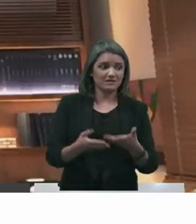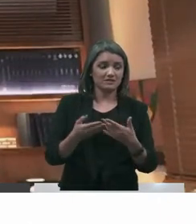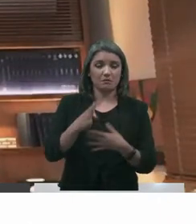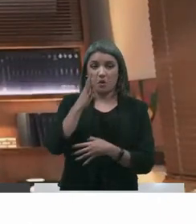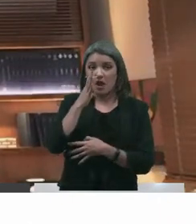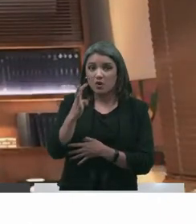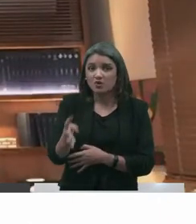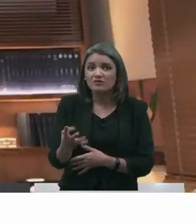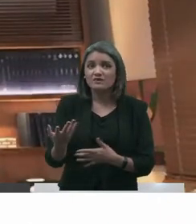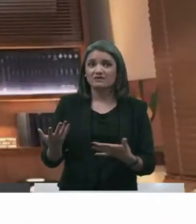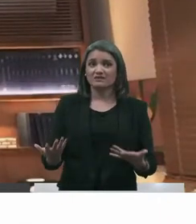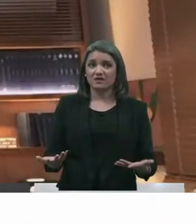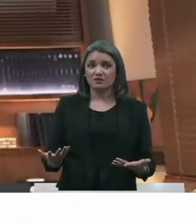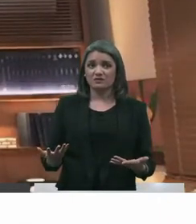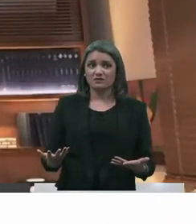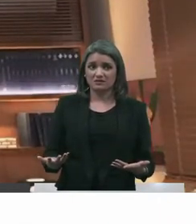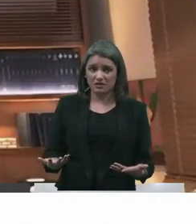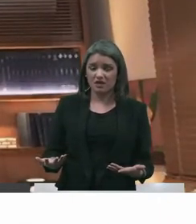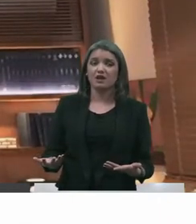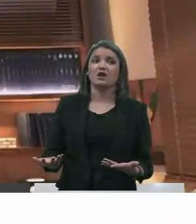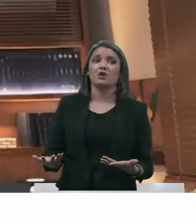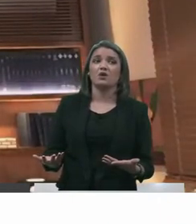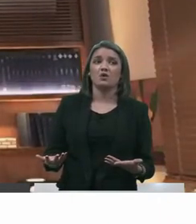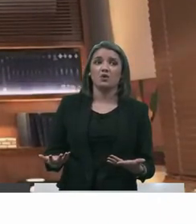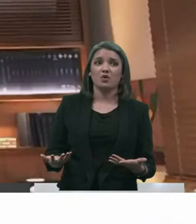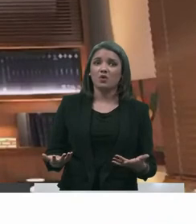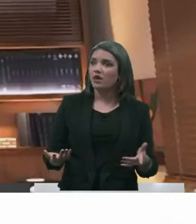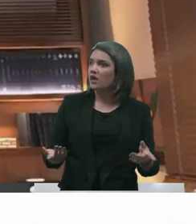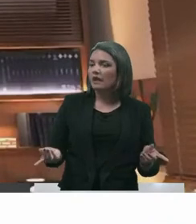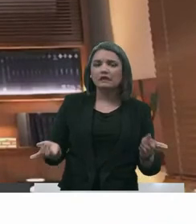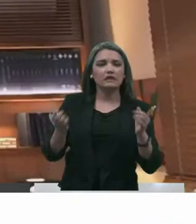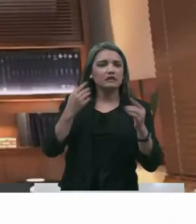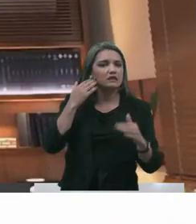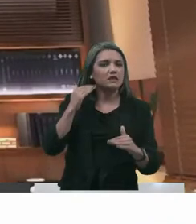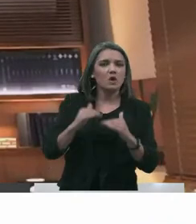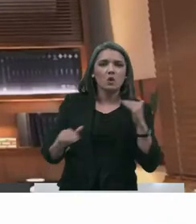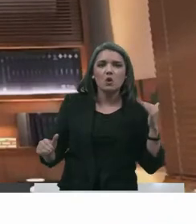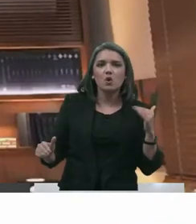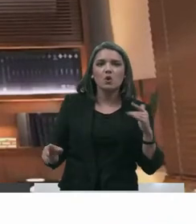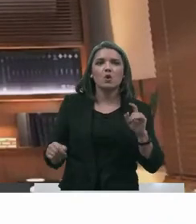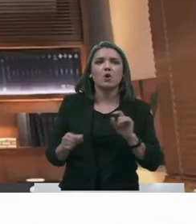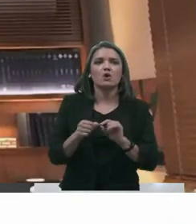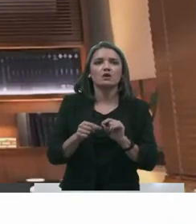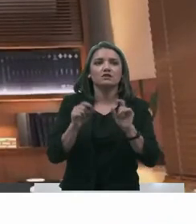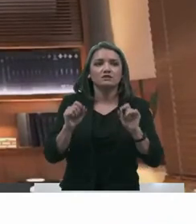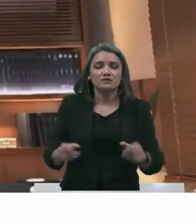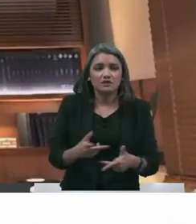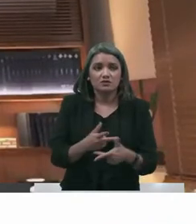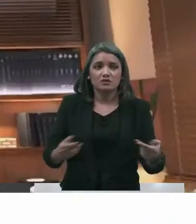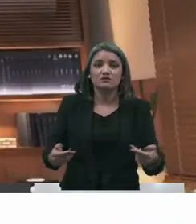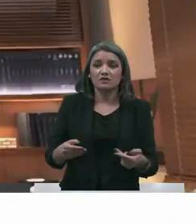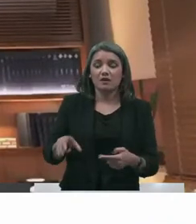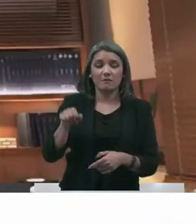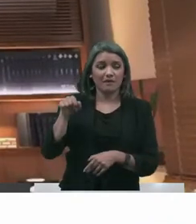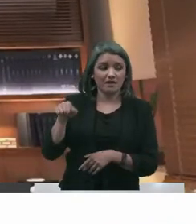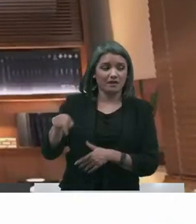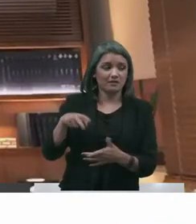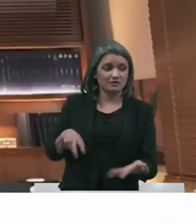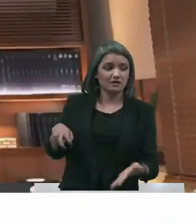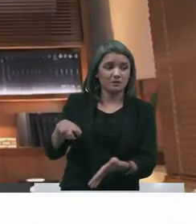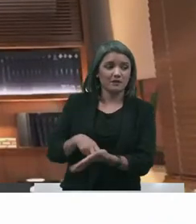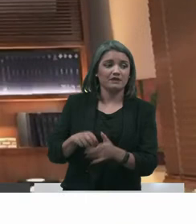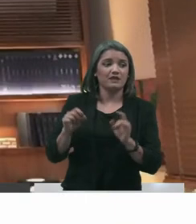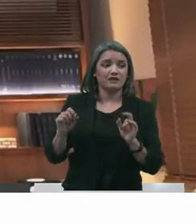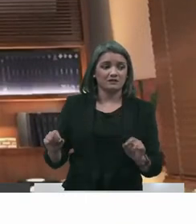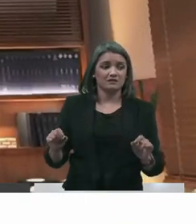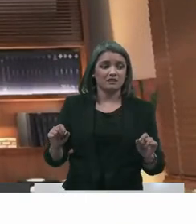ele pede a palavra, diverge do relator e faz carga pesada para condenar o magistrado, que